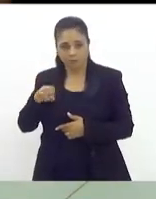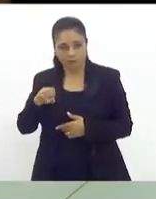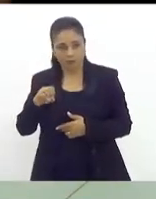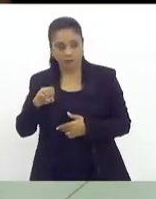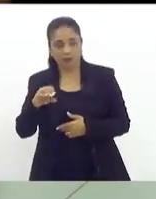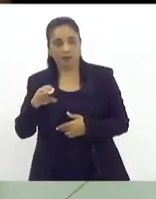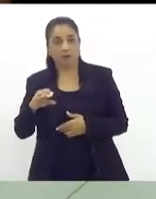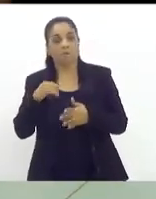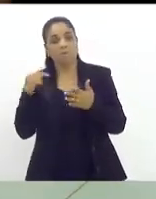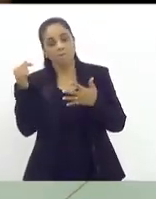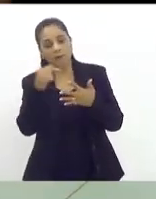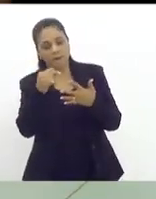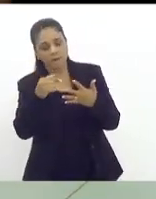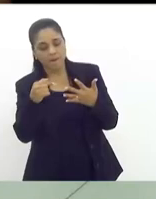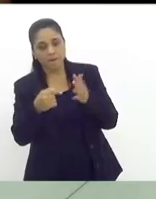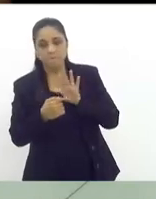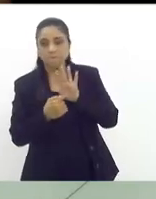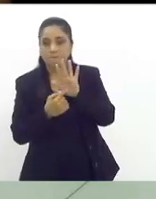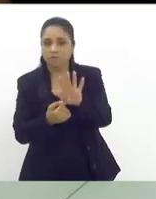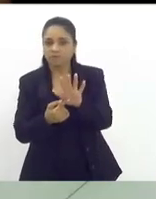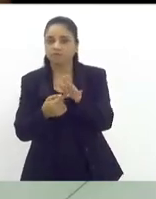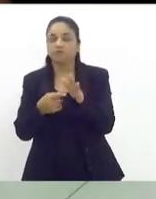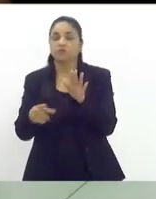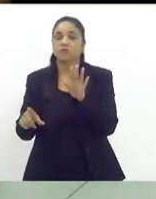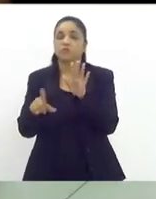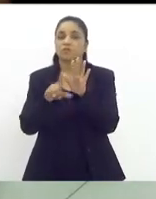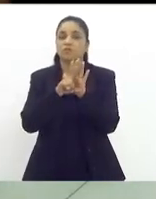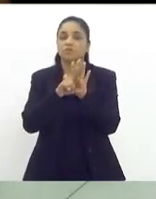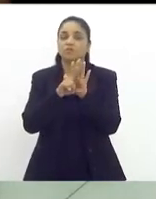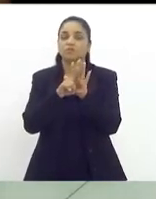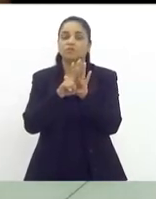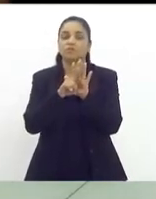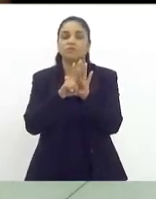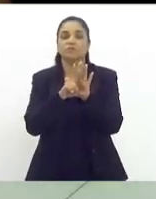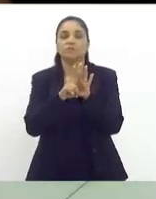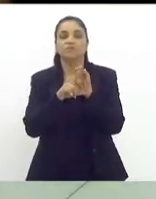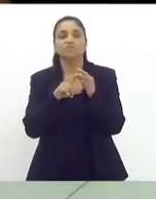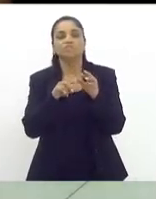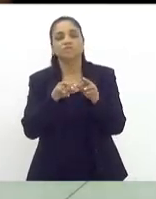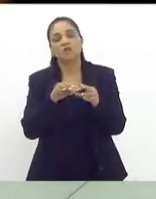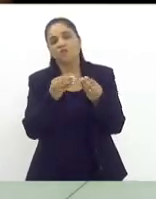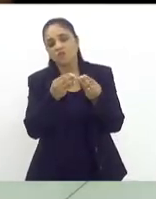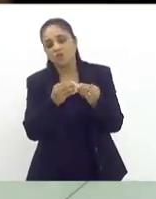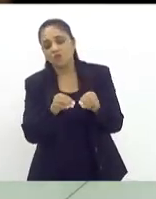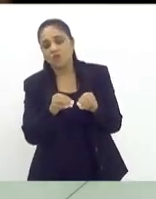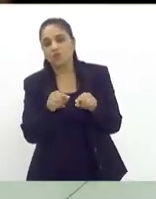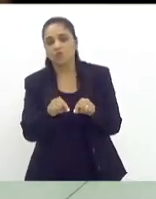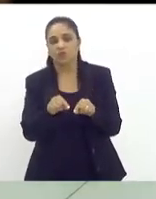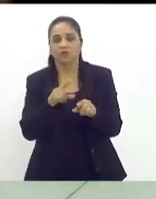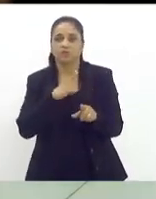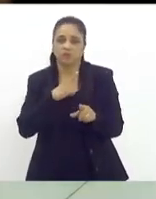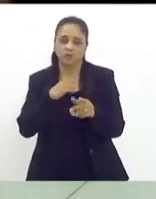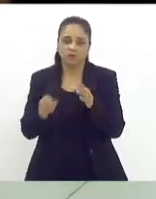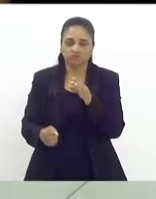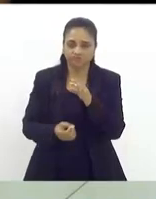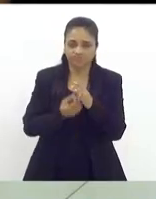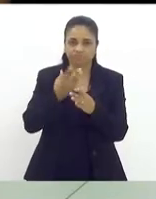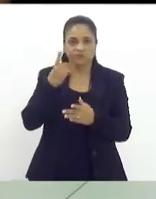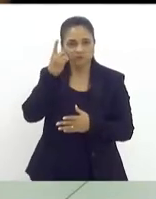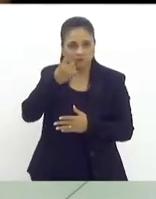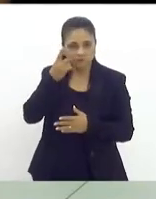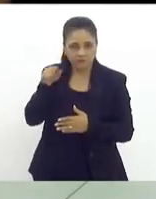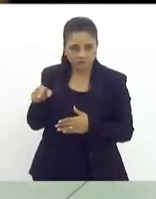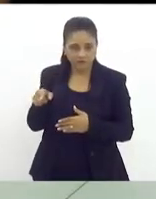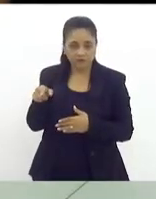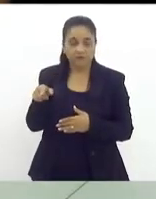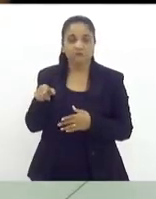de apontar as fragilidades legais desse projeto. E solicitar, aproveitando aqui a presença do deputado Alan Lopes, que é o autor, ele, na